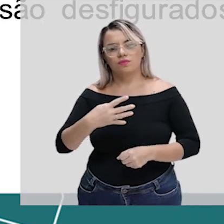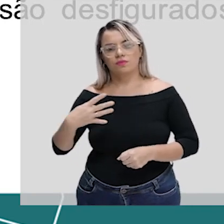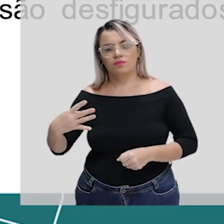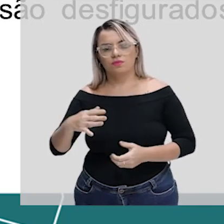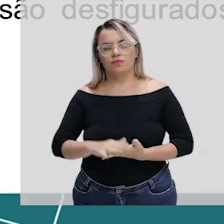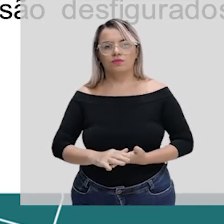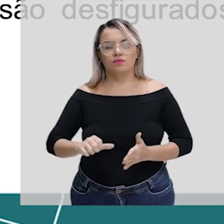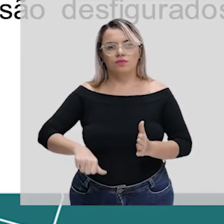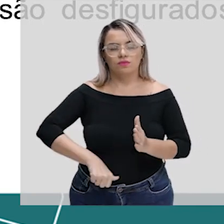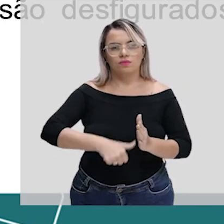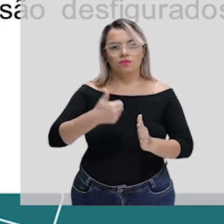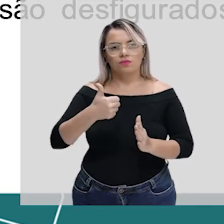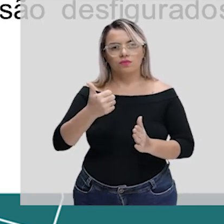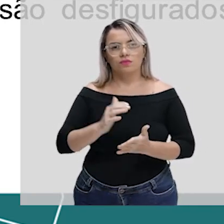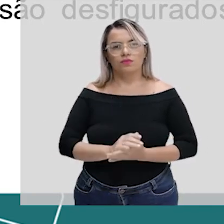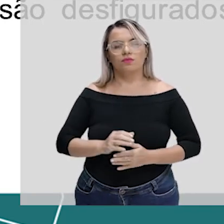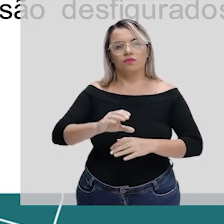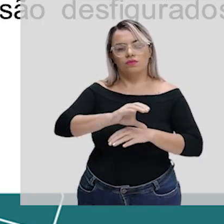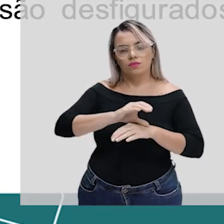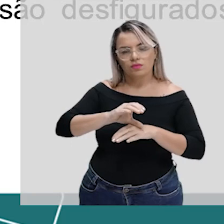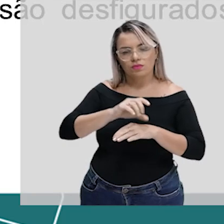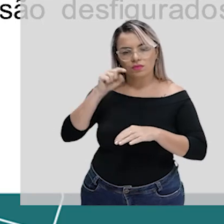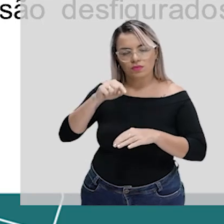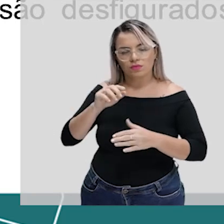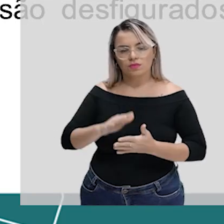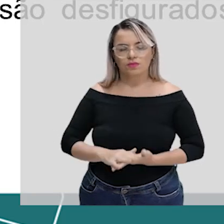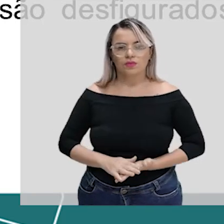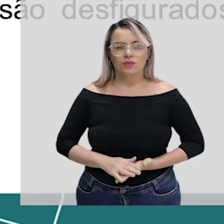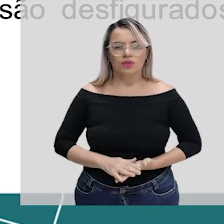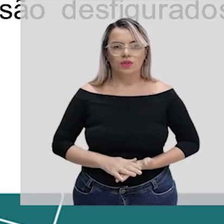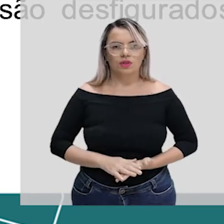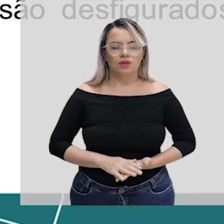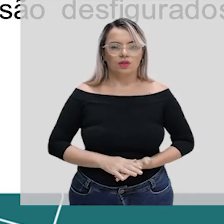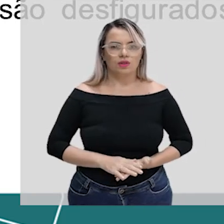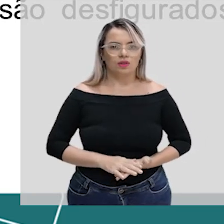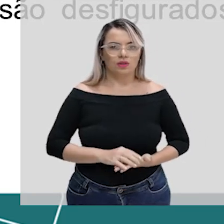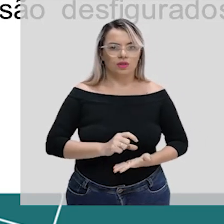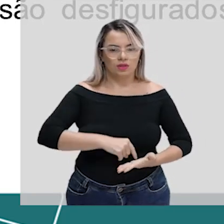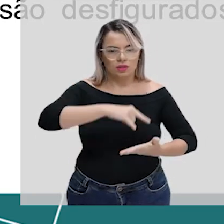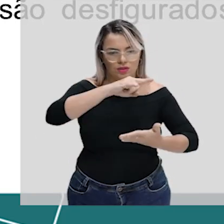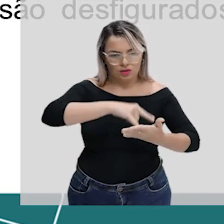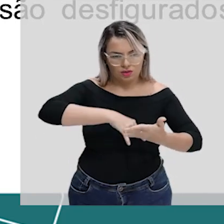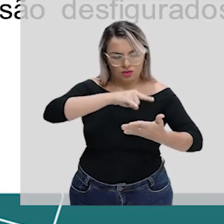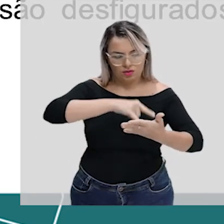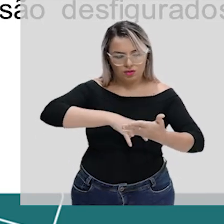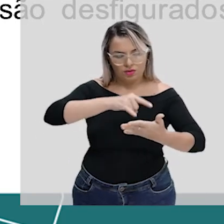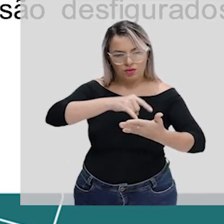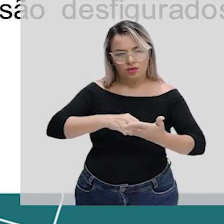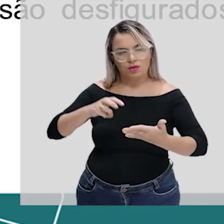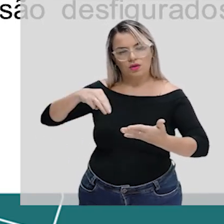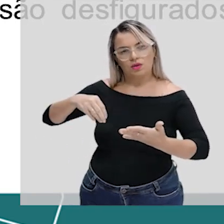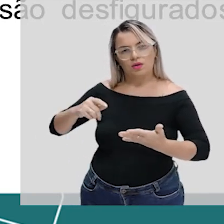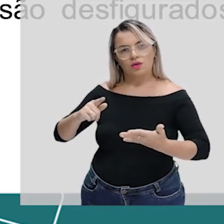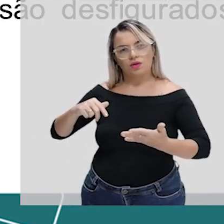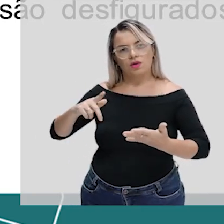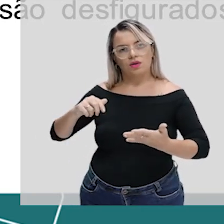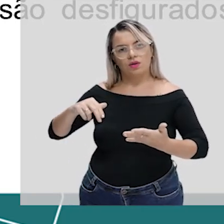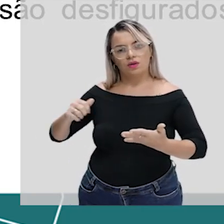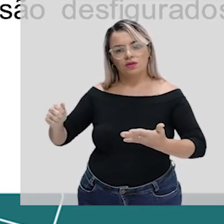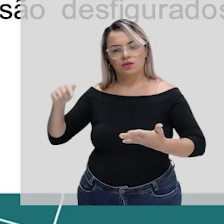nossa primeira Constituição. E é nessa Carta Magna, nessa Constituição, que nós temos as